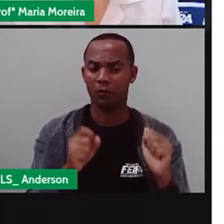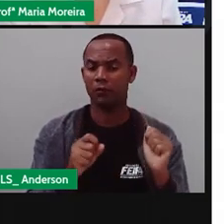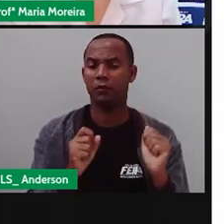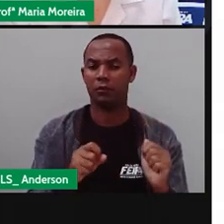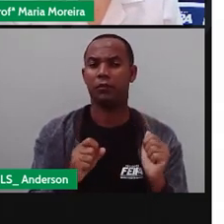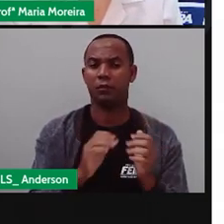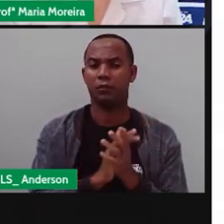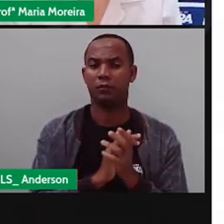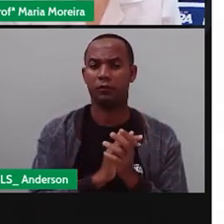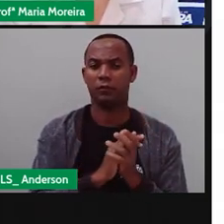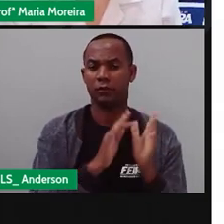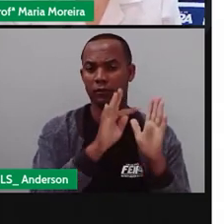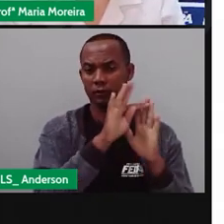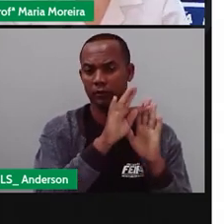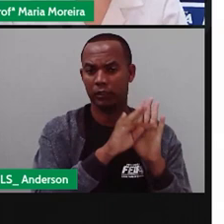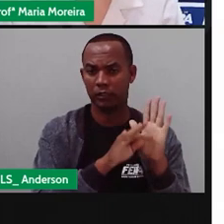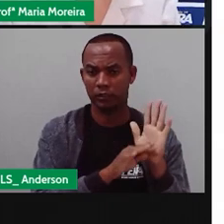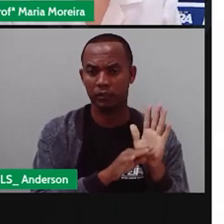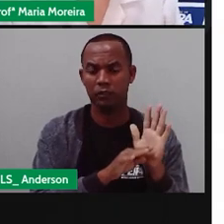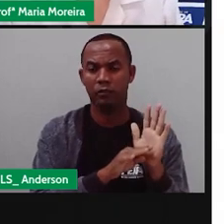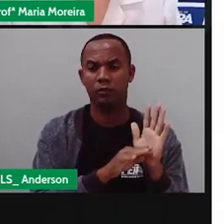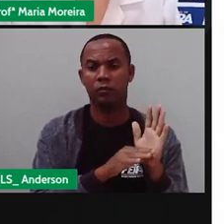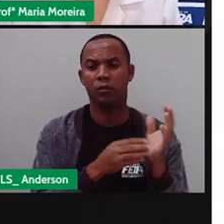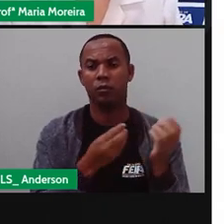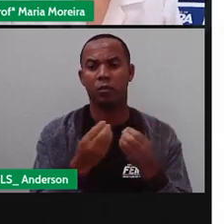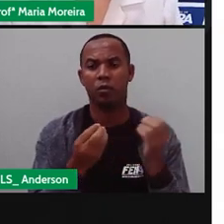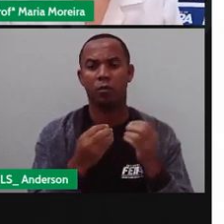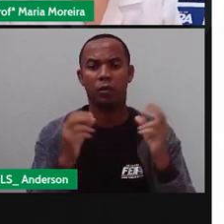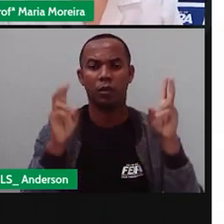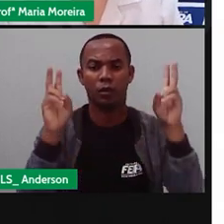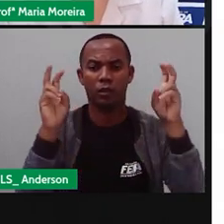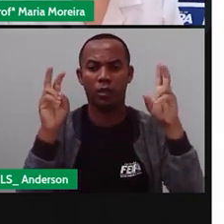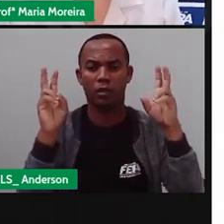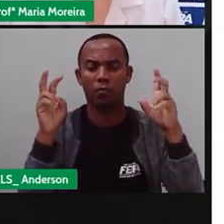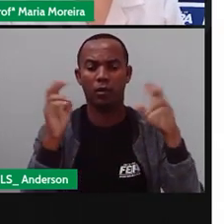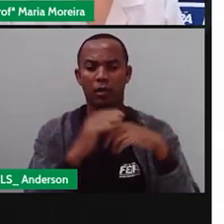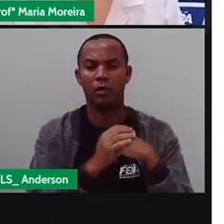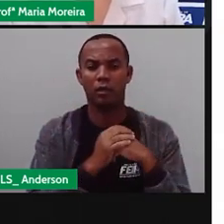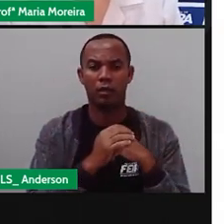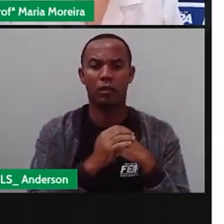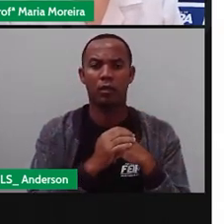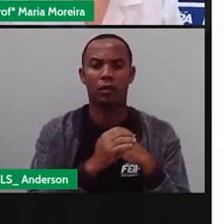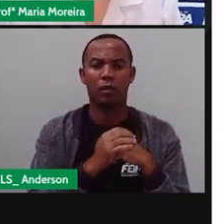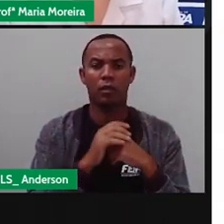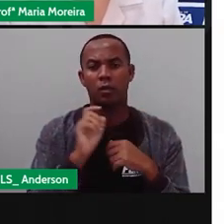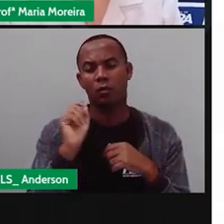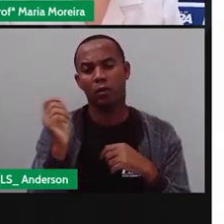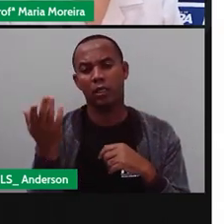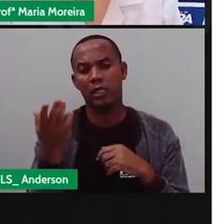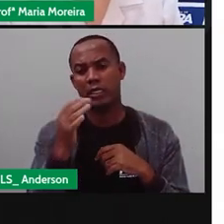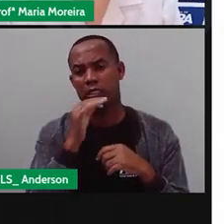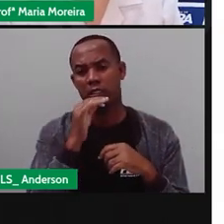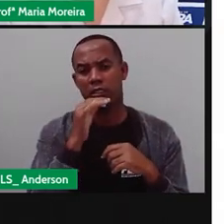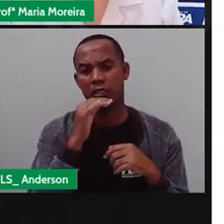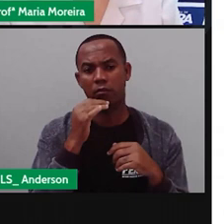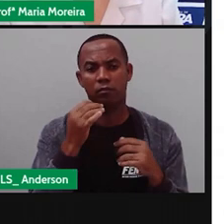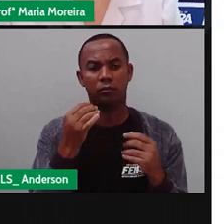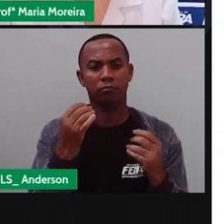pode fazer um texto, por exemplo, sobre como funciona, né, a parte mecânica de um